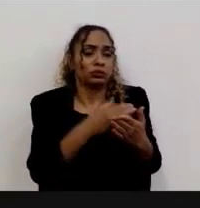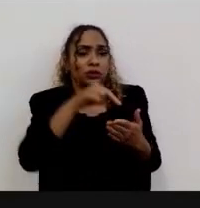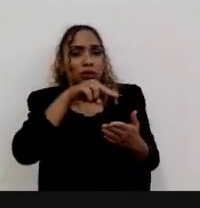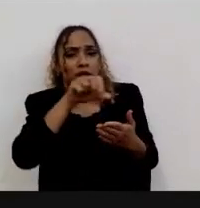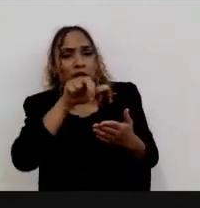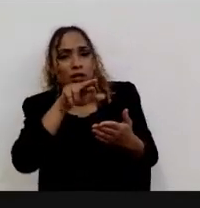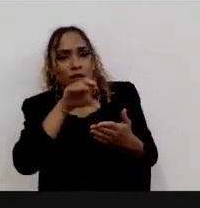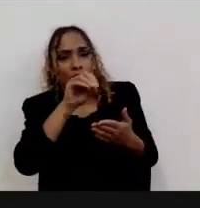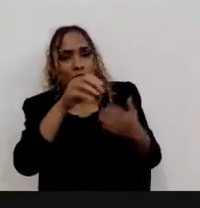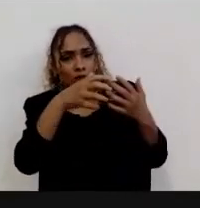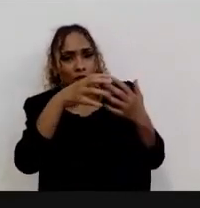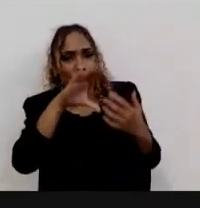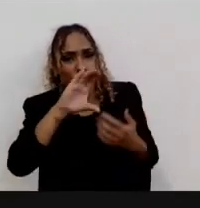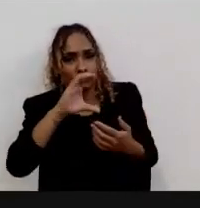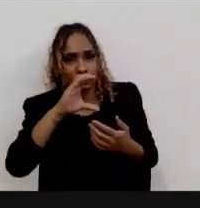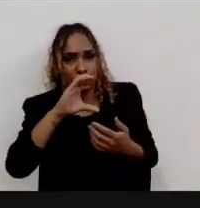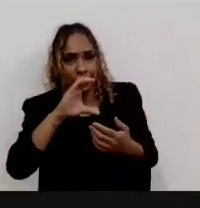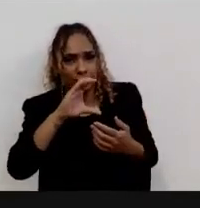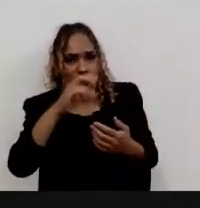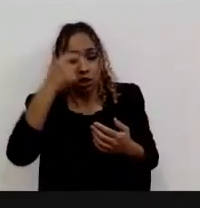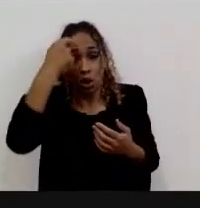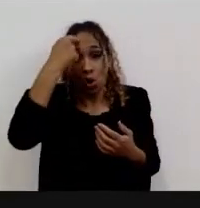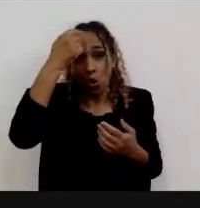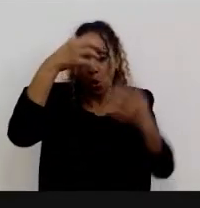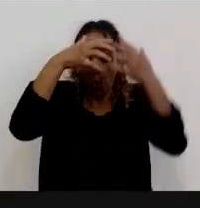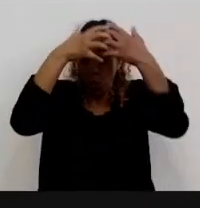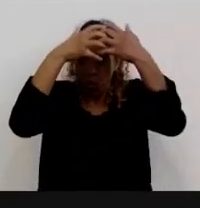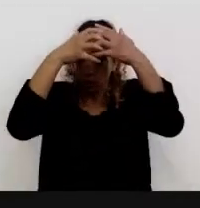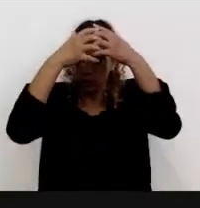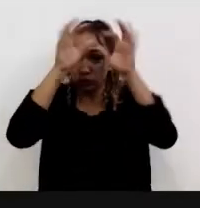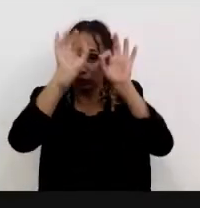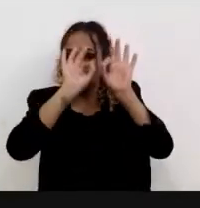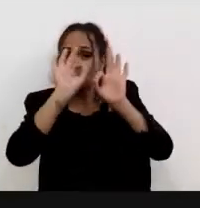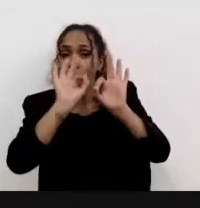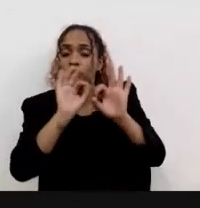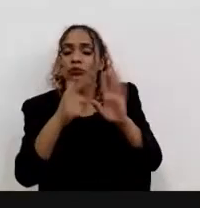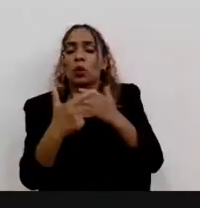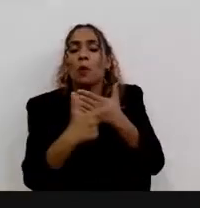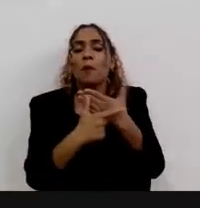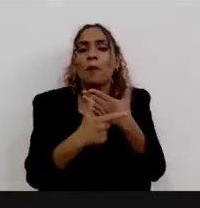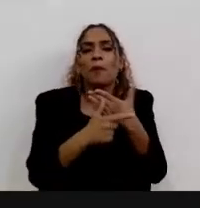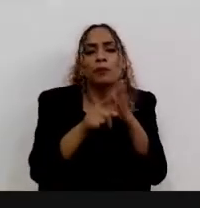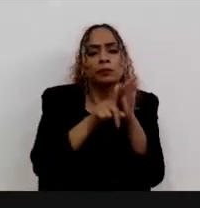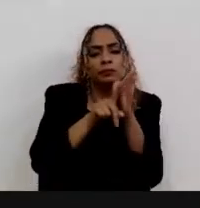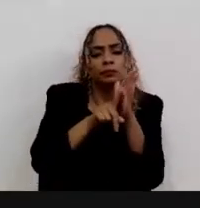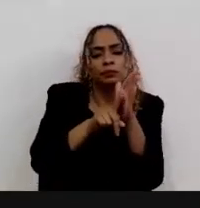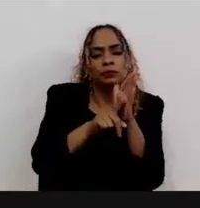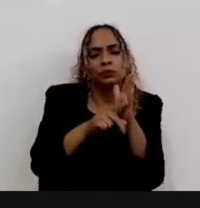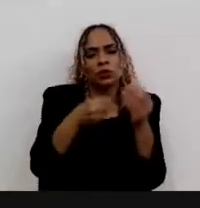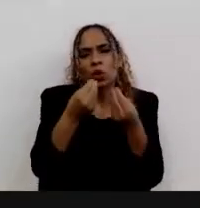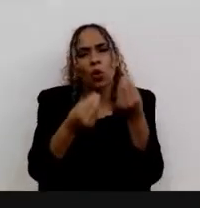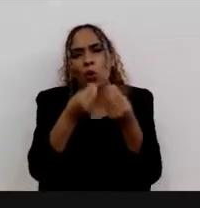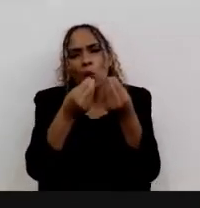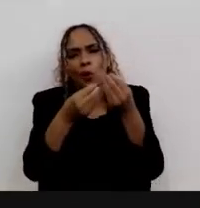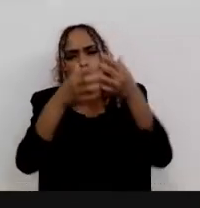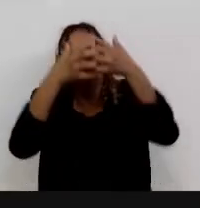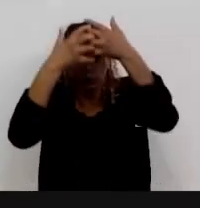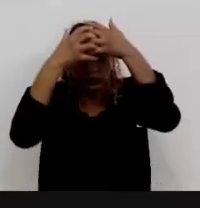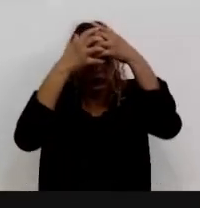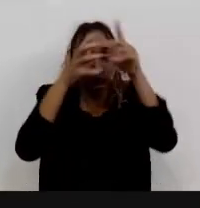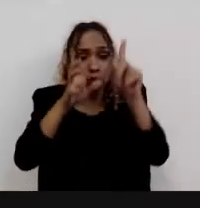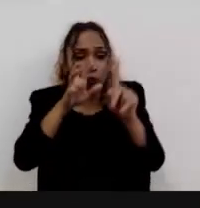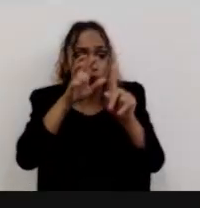neurociência cognitiva organizacional. E qual é o papel dessa área de estudo? É investigar como o cérebro influencia e é